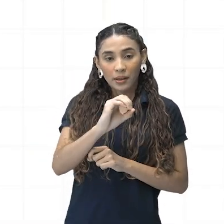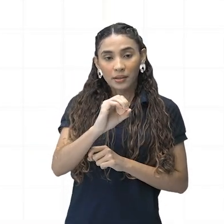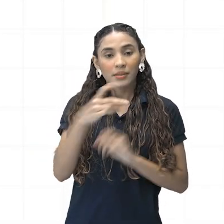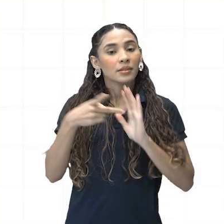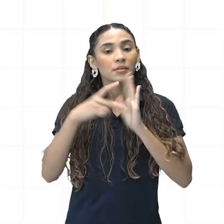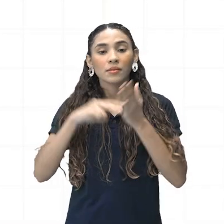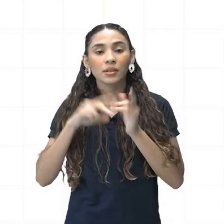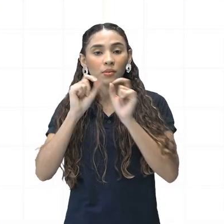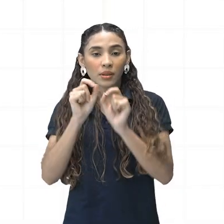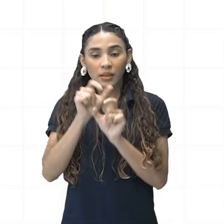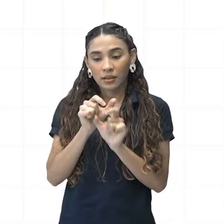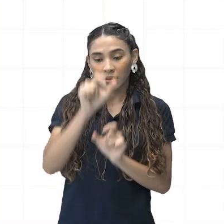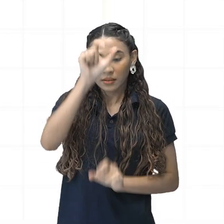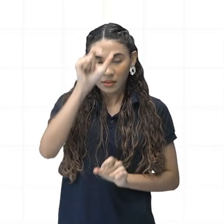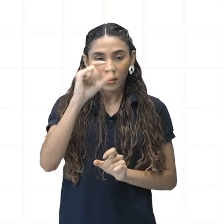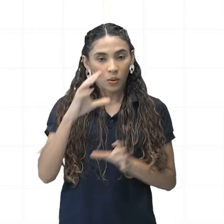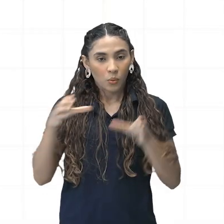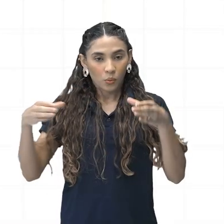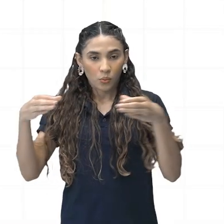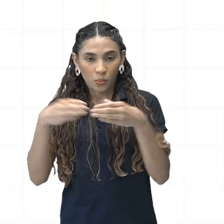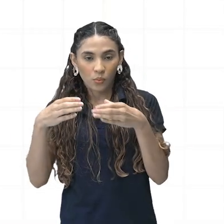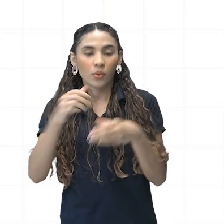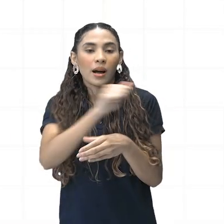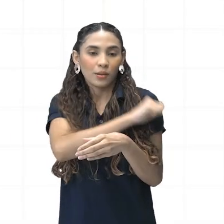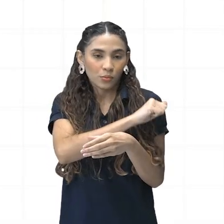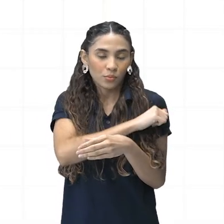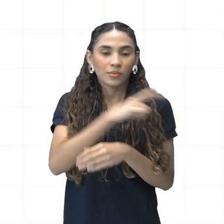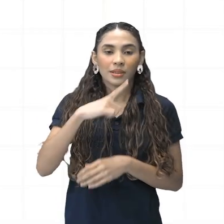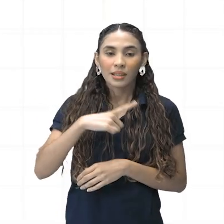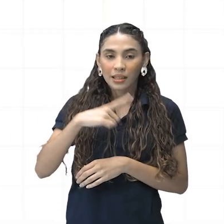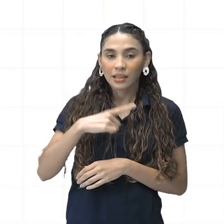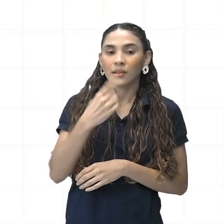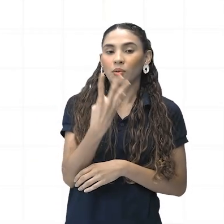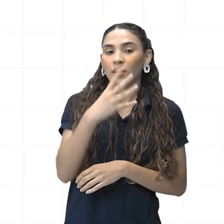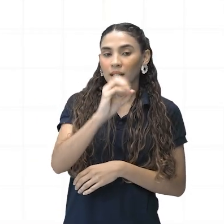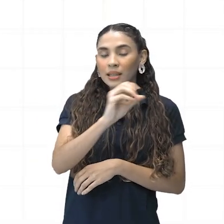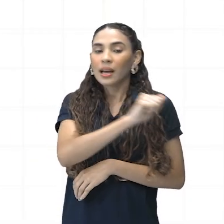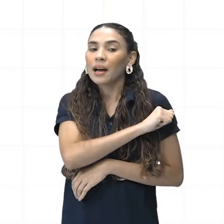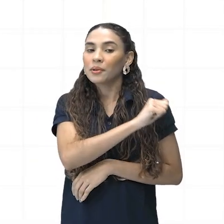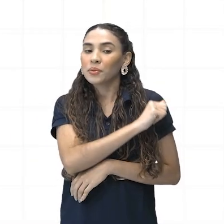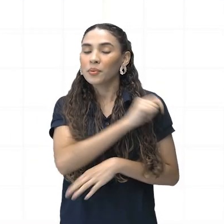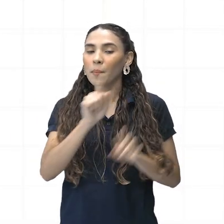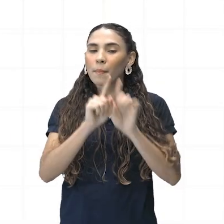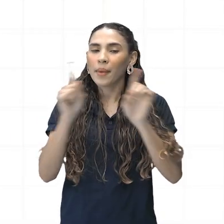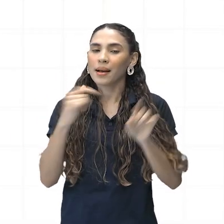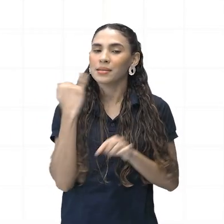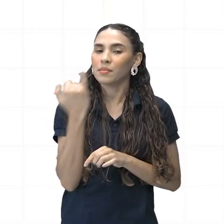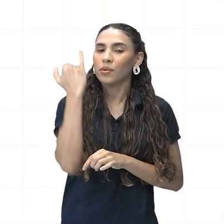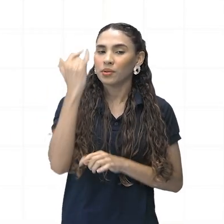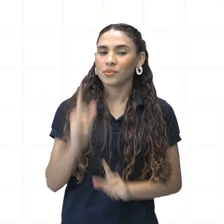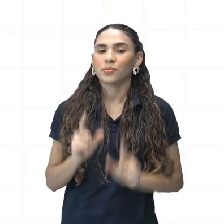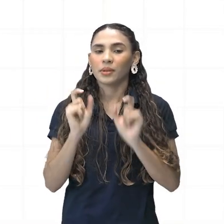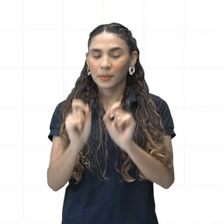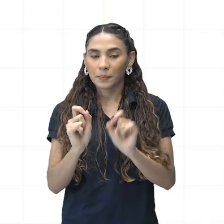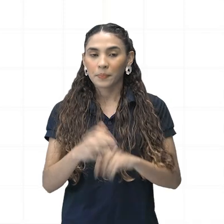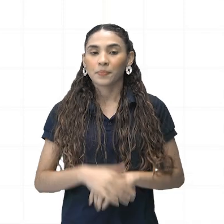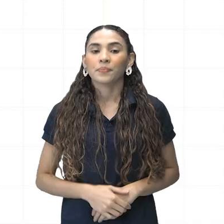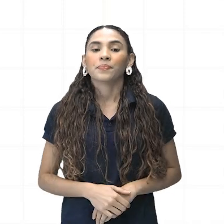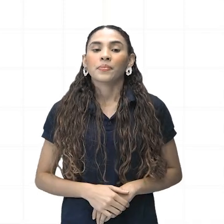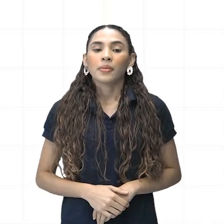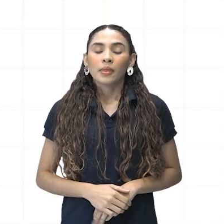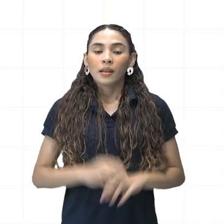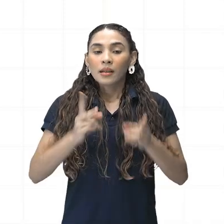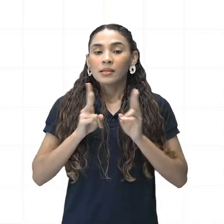seja, nessa turma, né, tem 40 alunos. Uma coisa que é importante é a